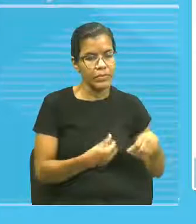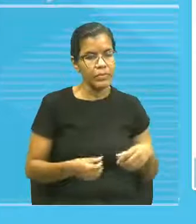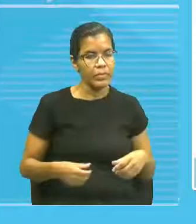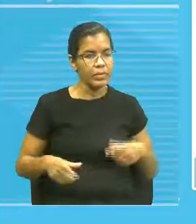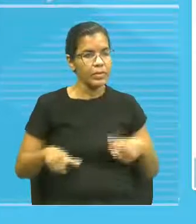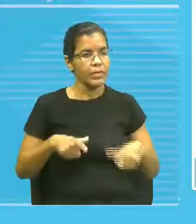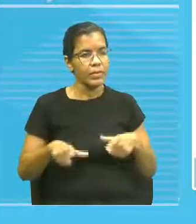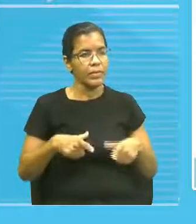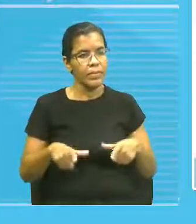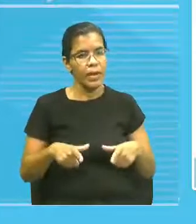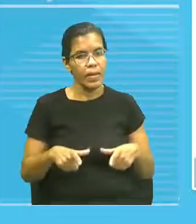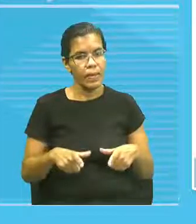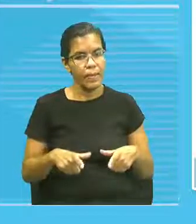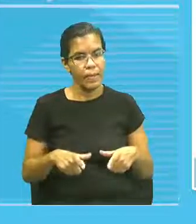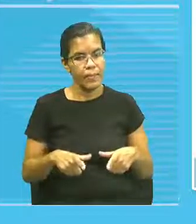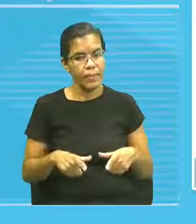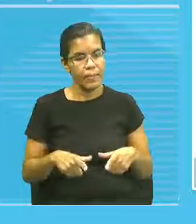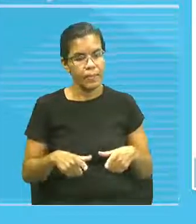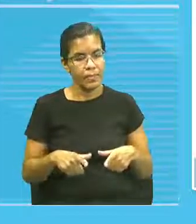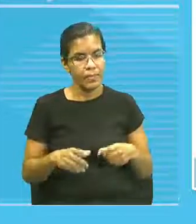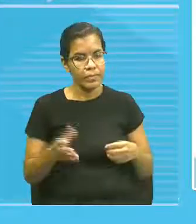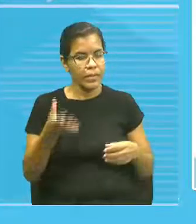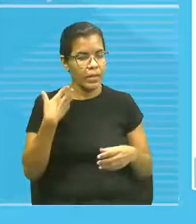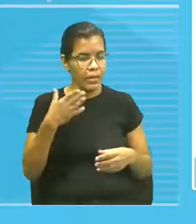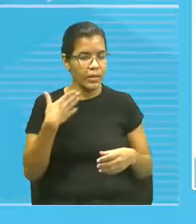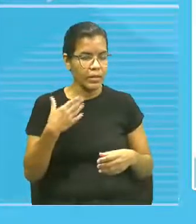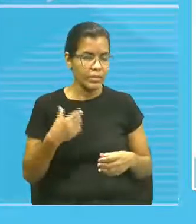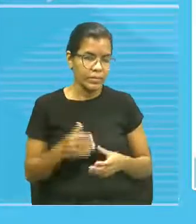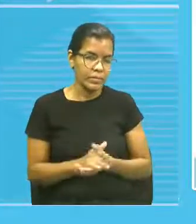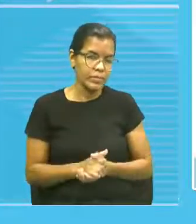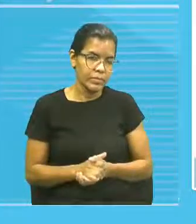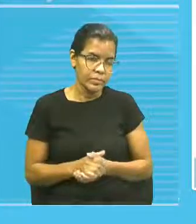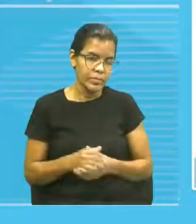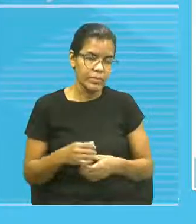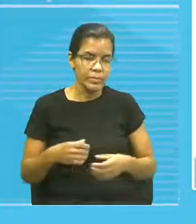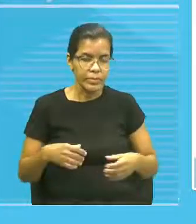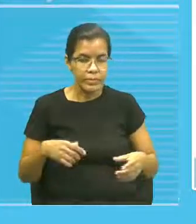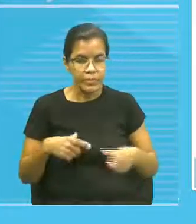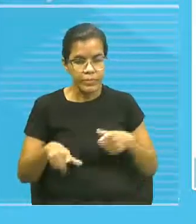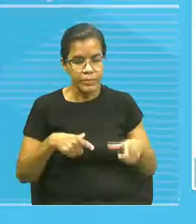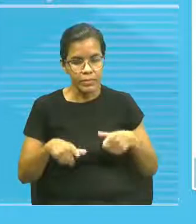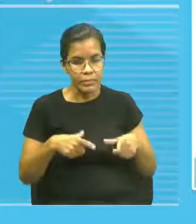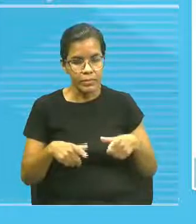trabalho, perdão, transformar calor em trabalho.